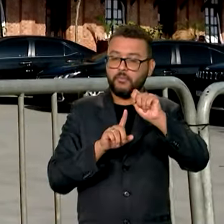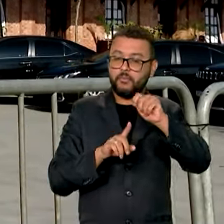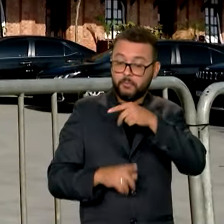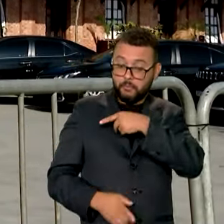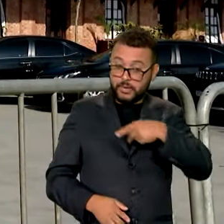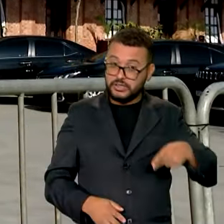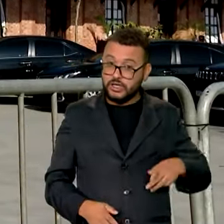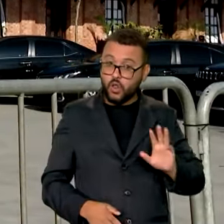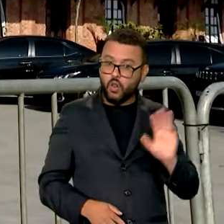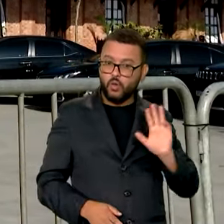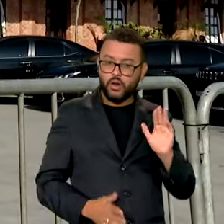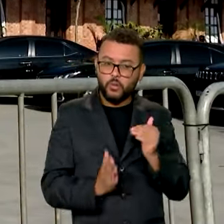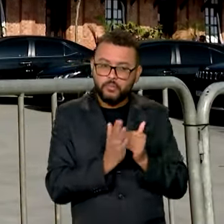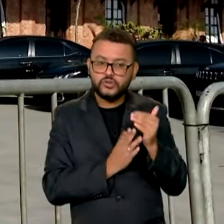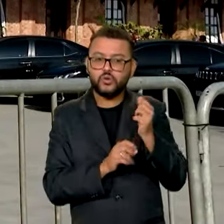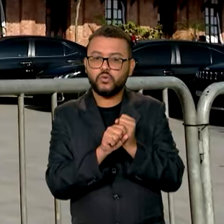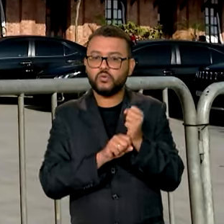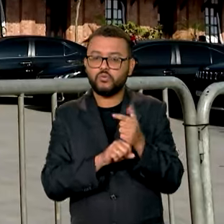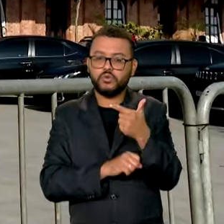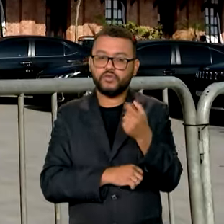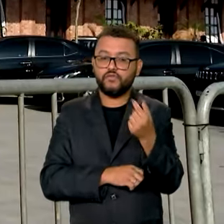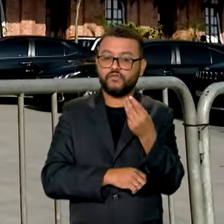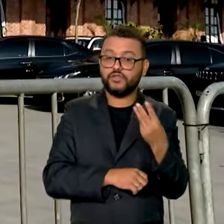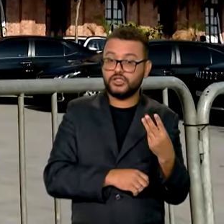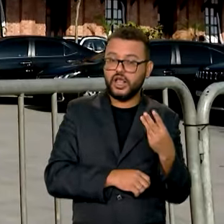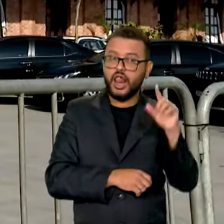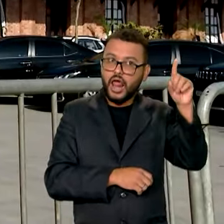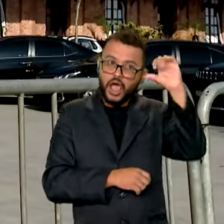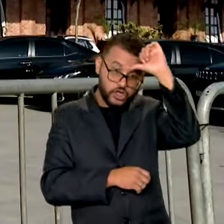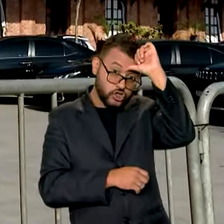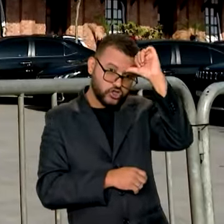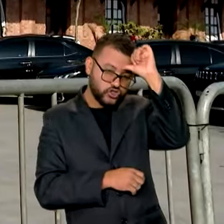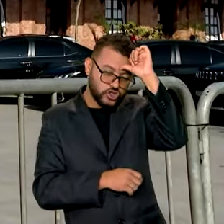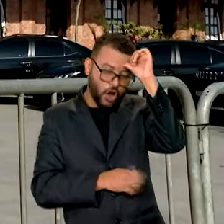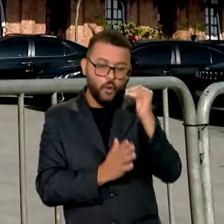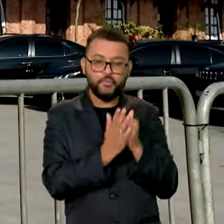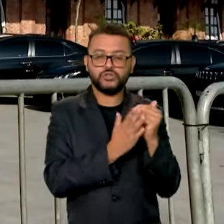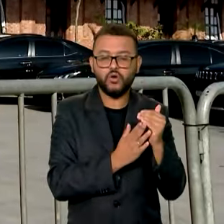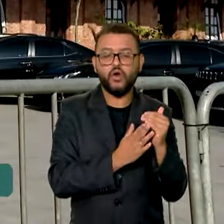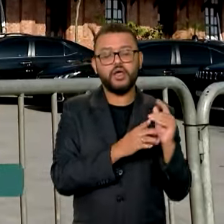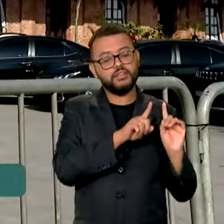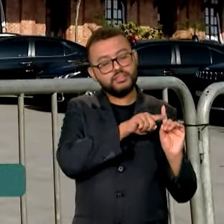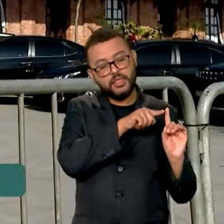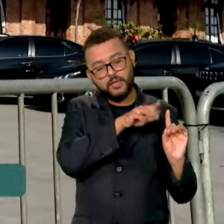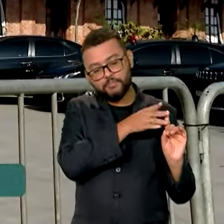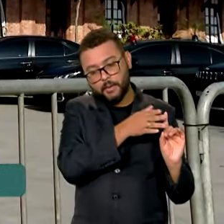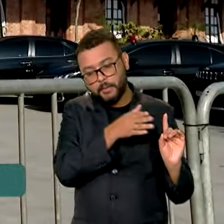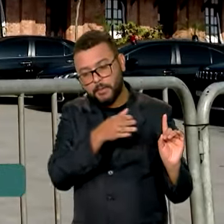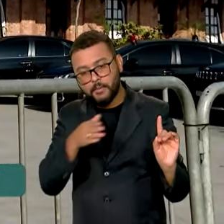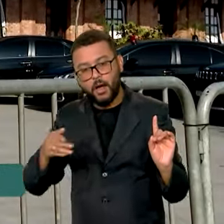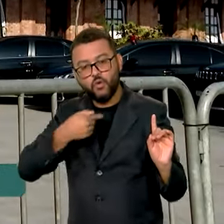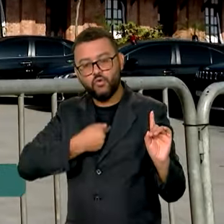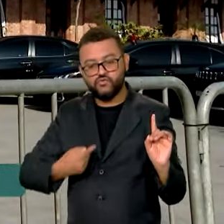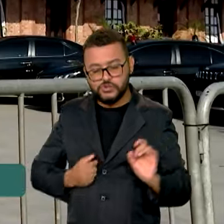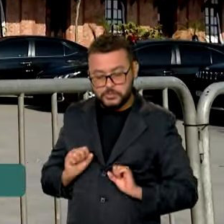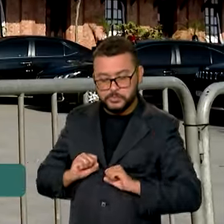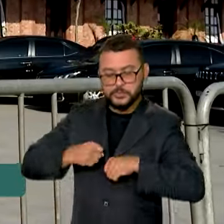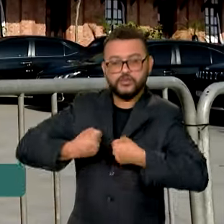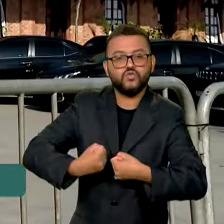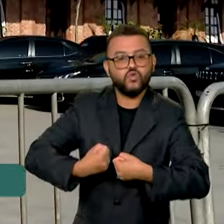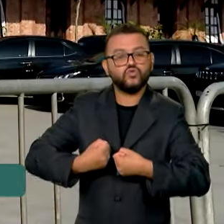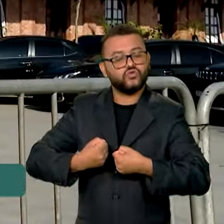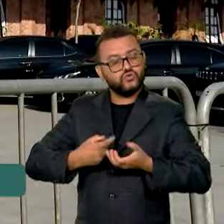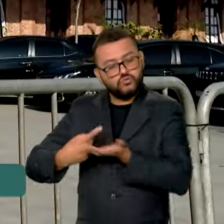Lula ainda em 2023 na Índia. Desde então, o governo criou uma força-tarefa para definir